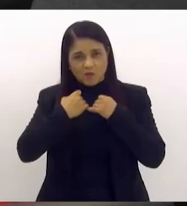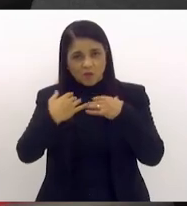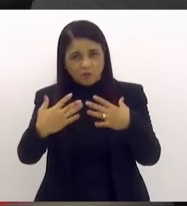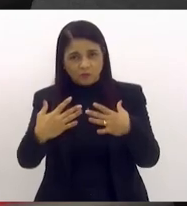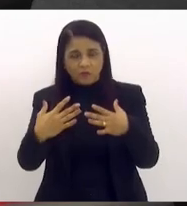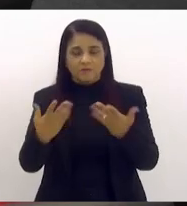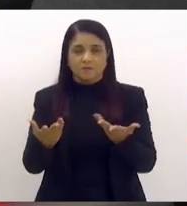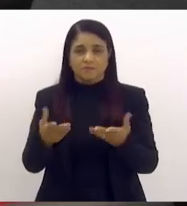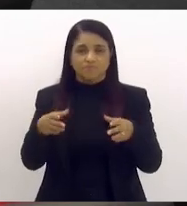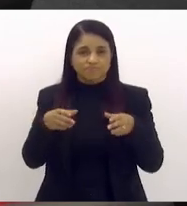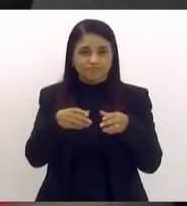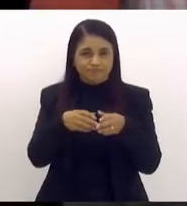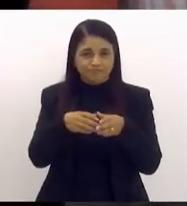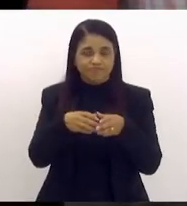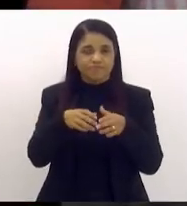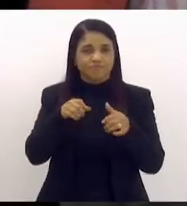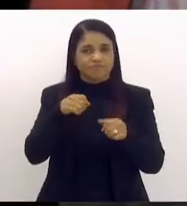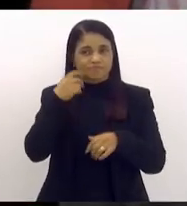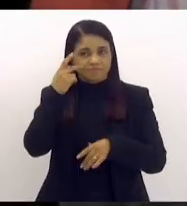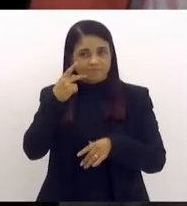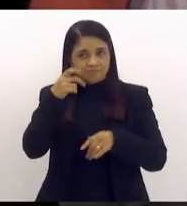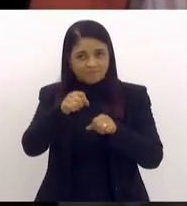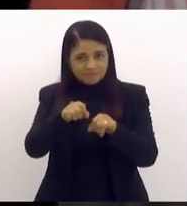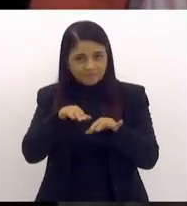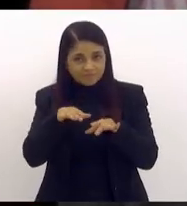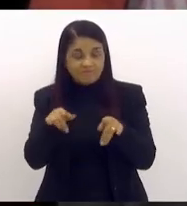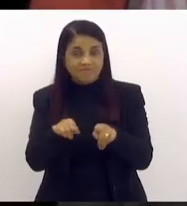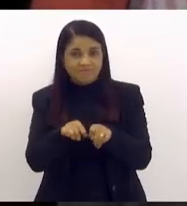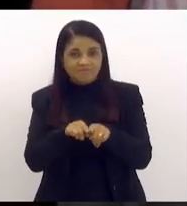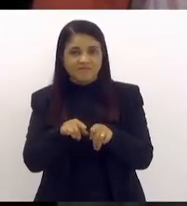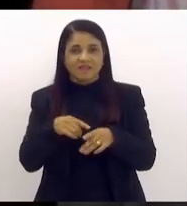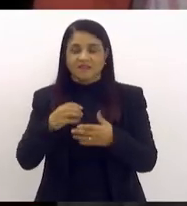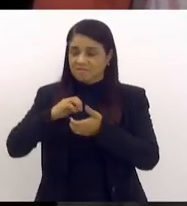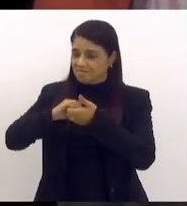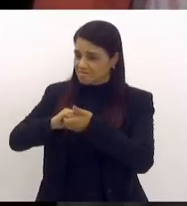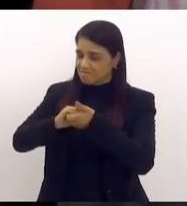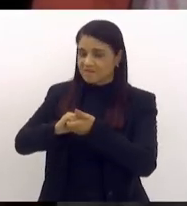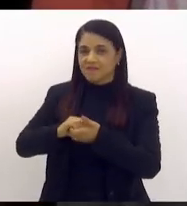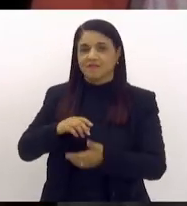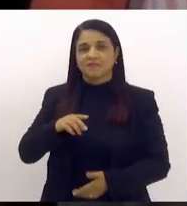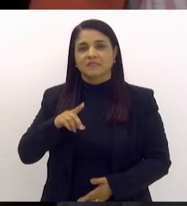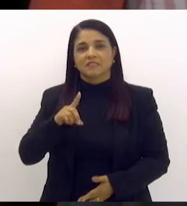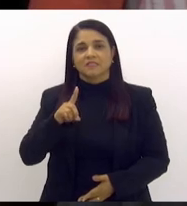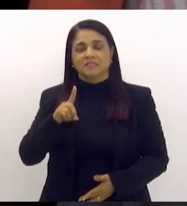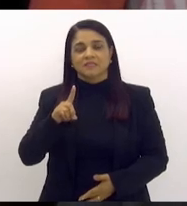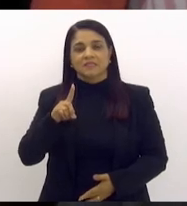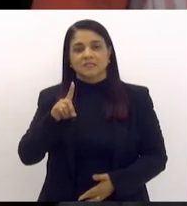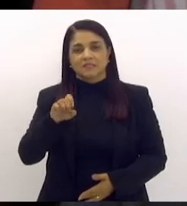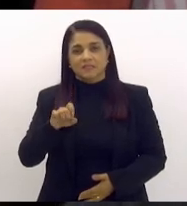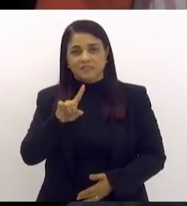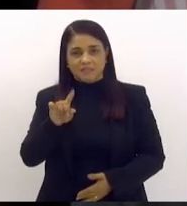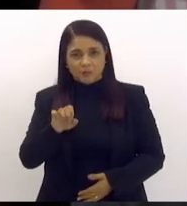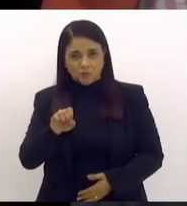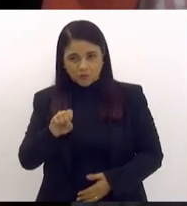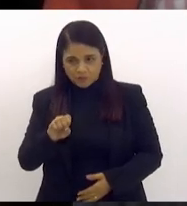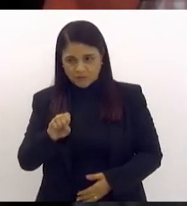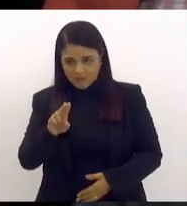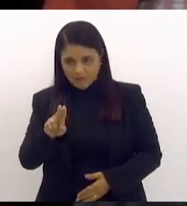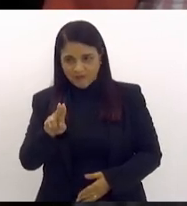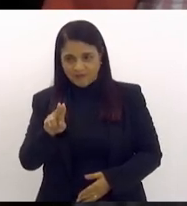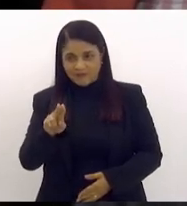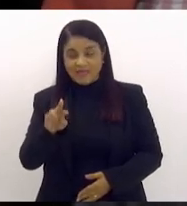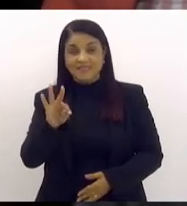frente que hoje aqui é lançada quero saudar o meu companheiro te Bezerra companheiro coordenador do sindicato do